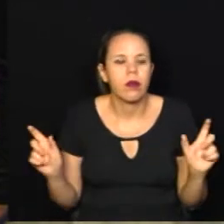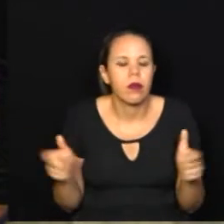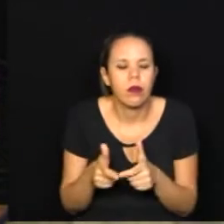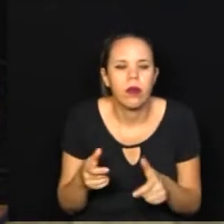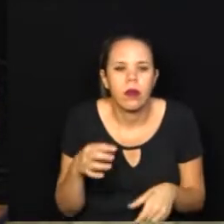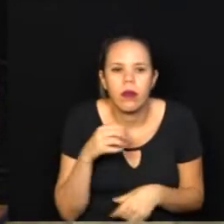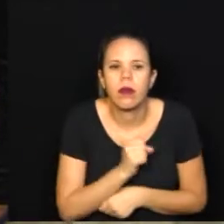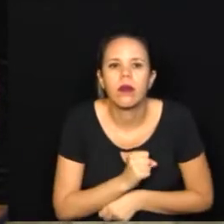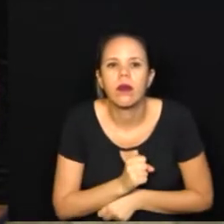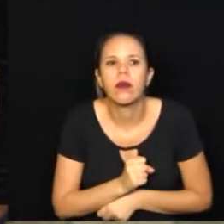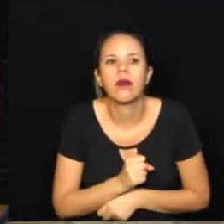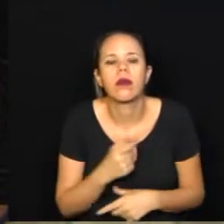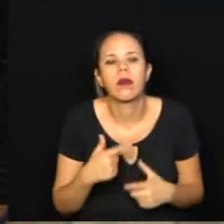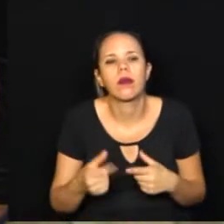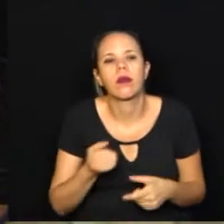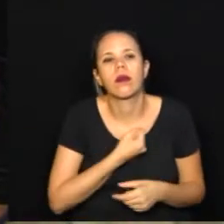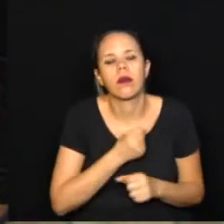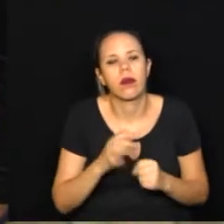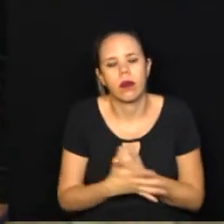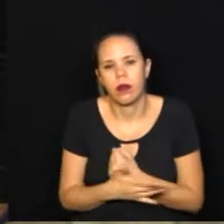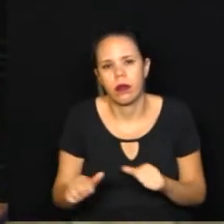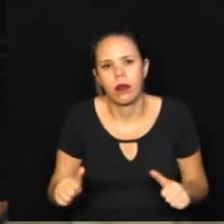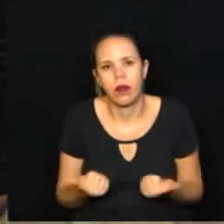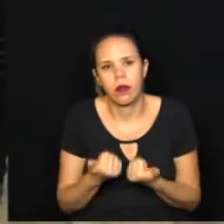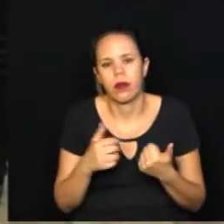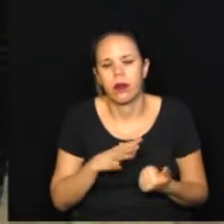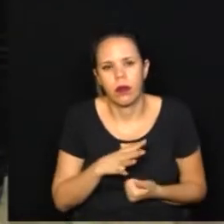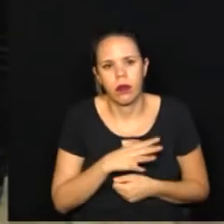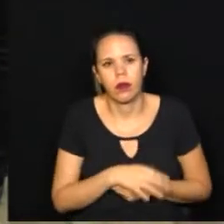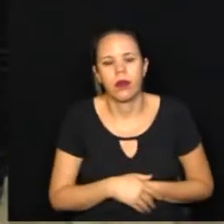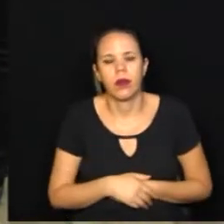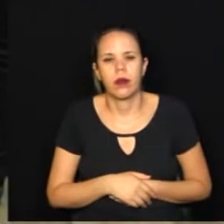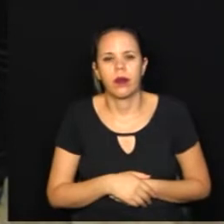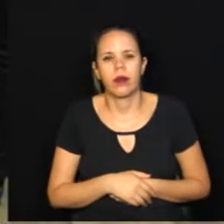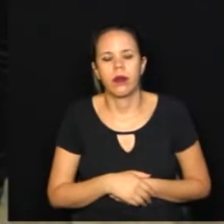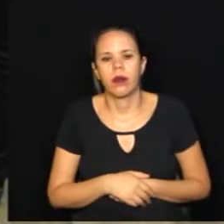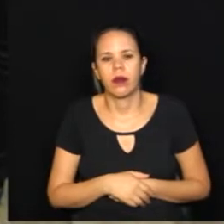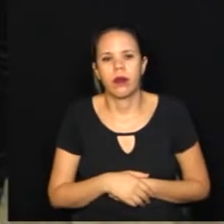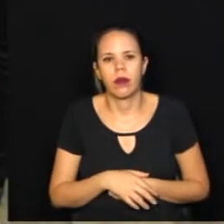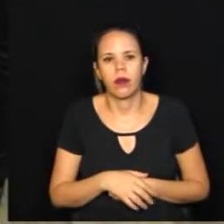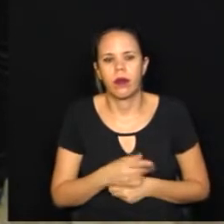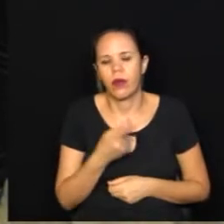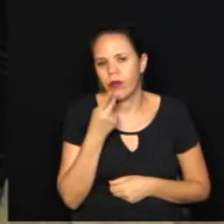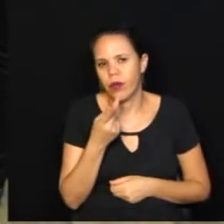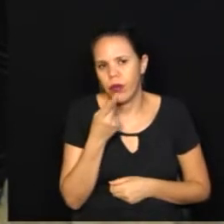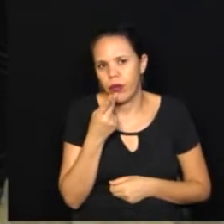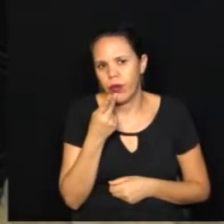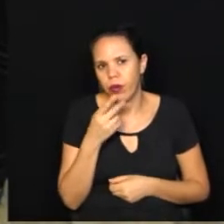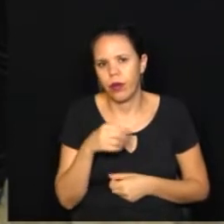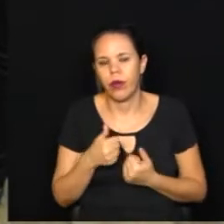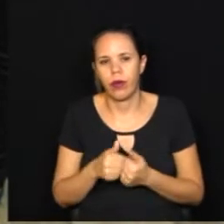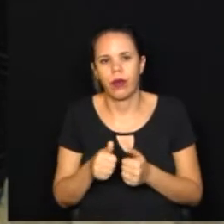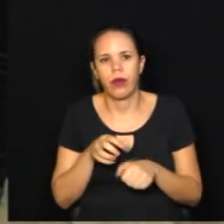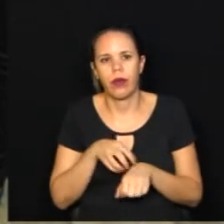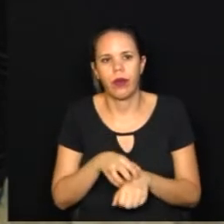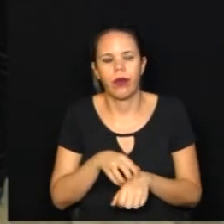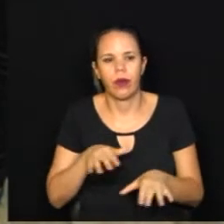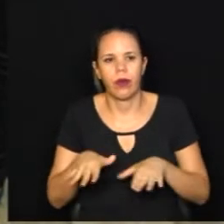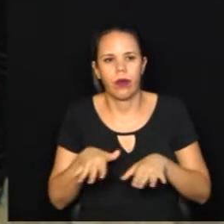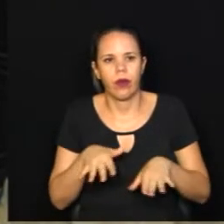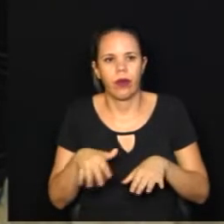epidemiológico, Campinas nos últimos dias tem aí casos confirmados. O centro aparece como